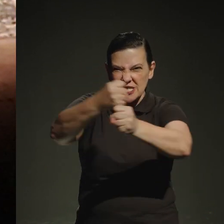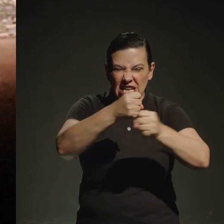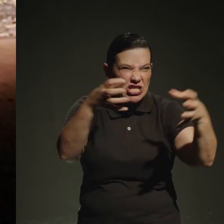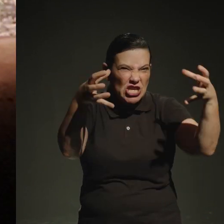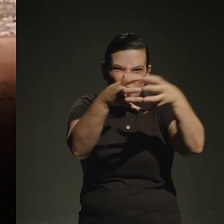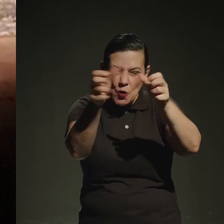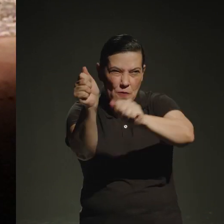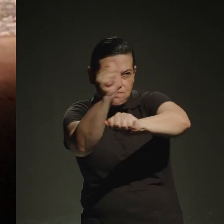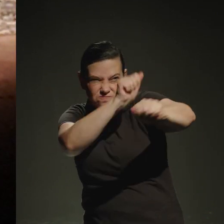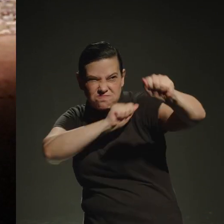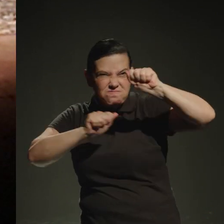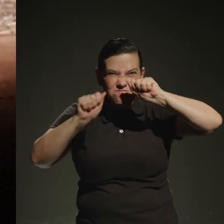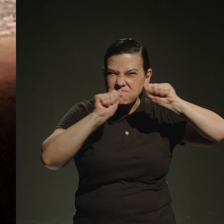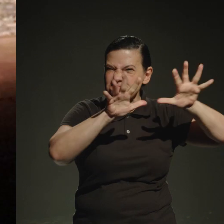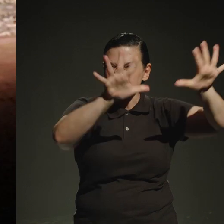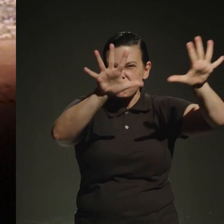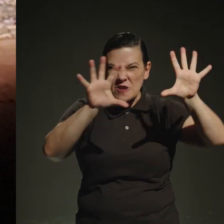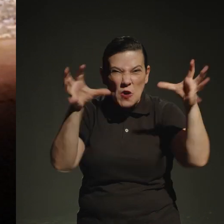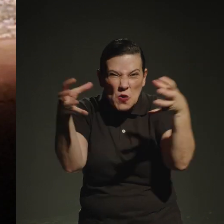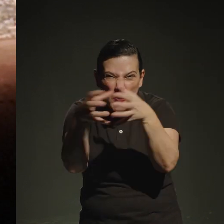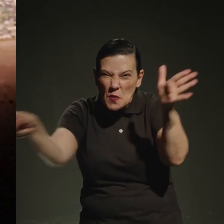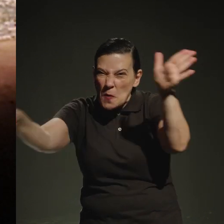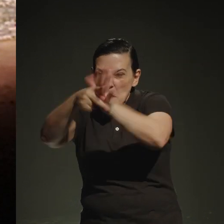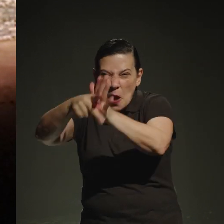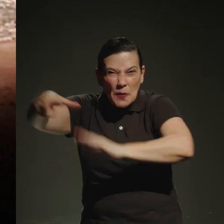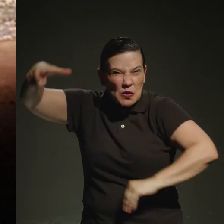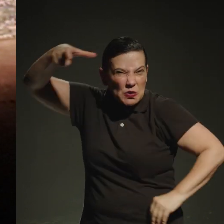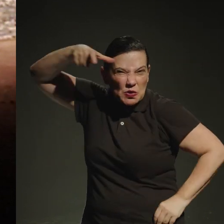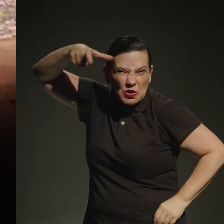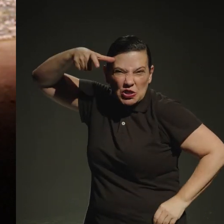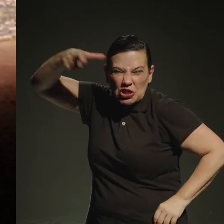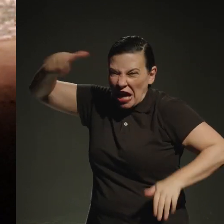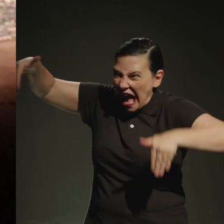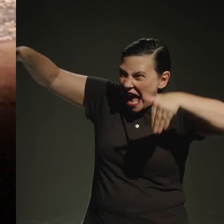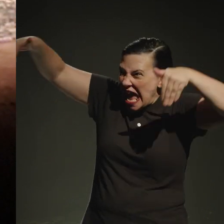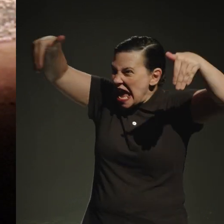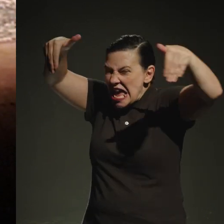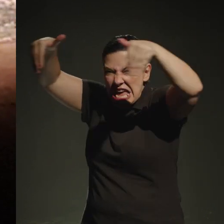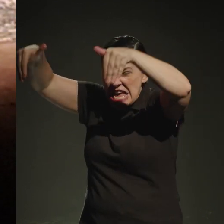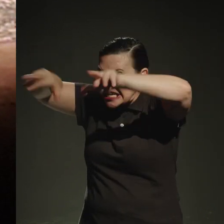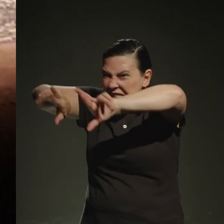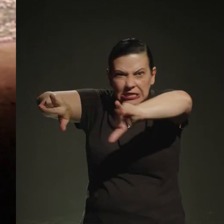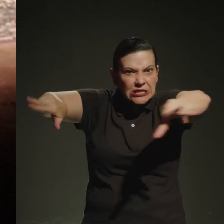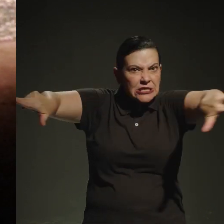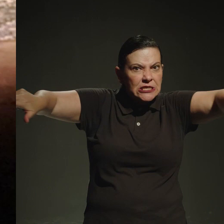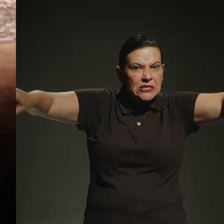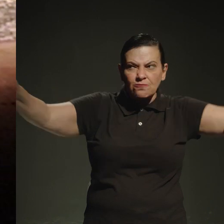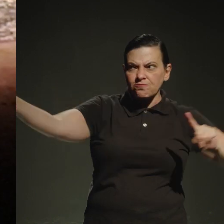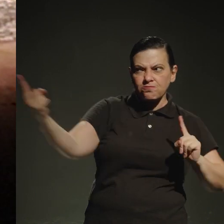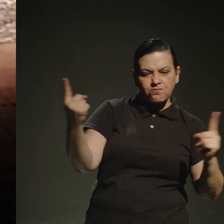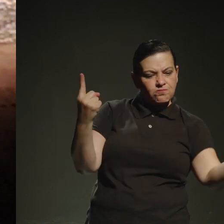um leopardo, uma serpente. Esta é a mais periculosa de todas as horas. Aquela